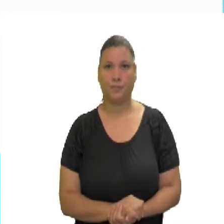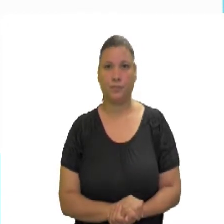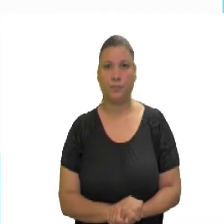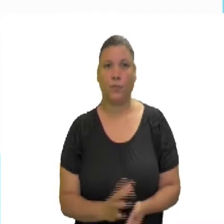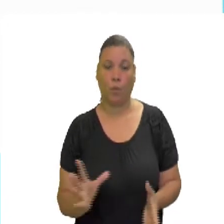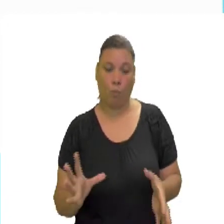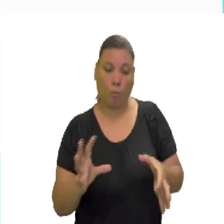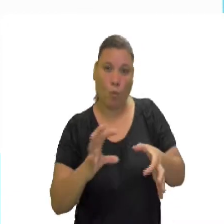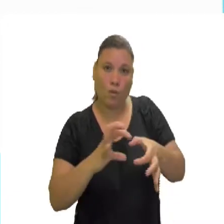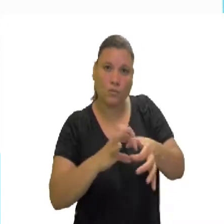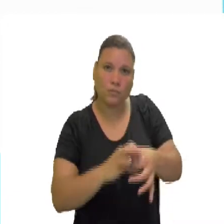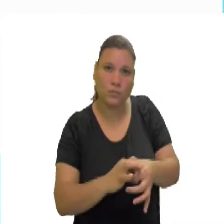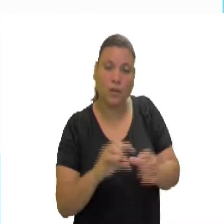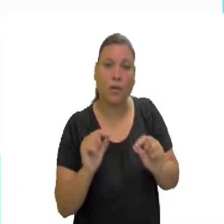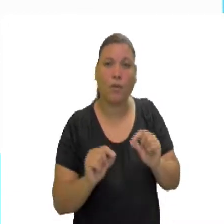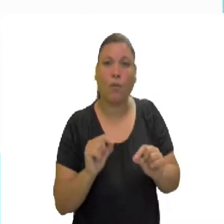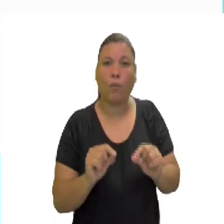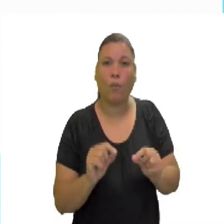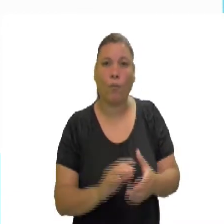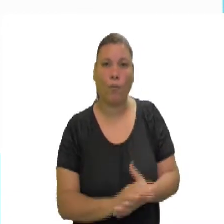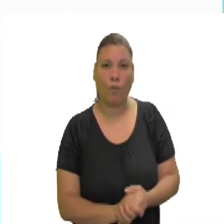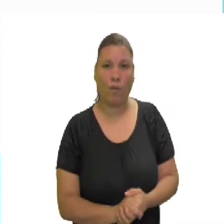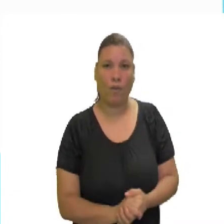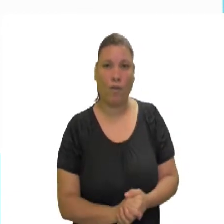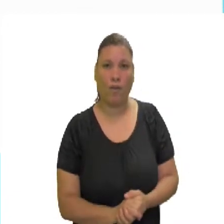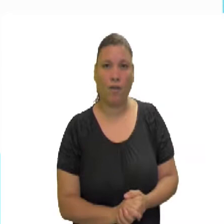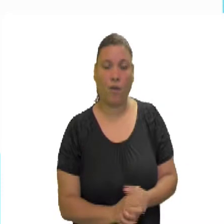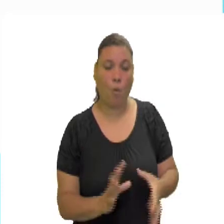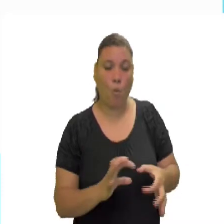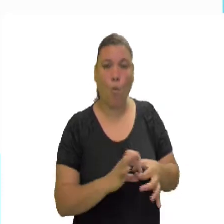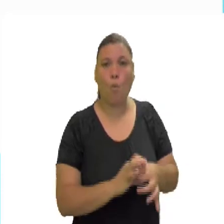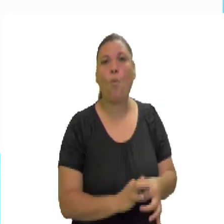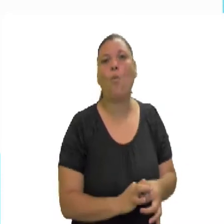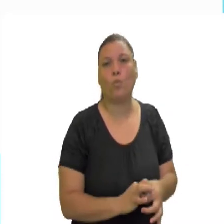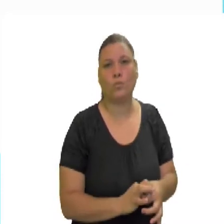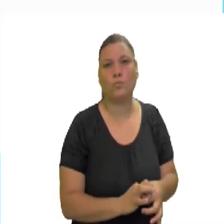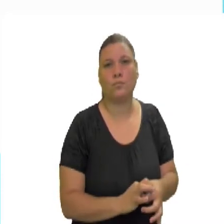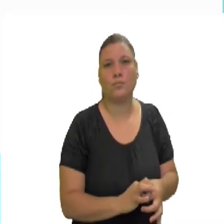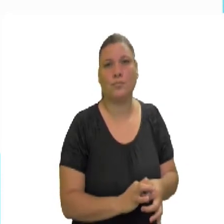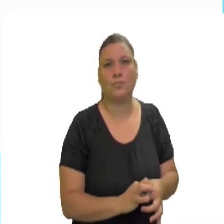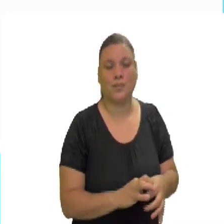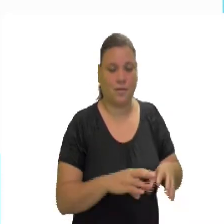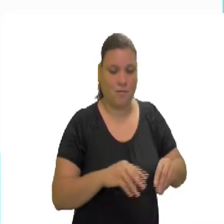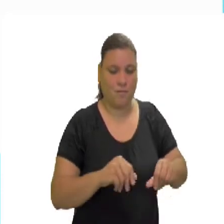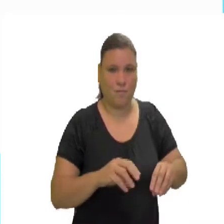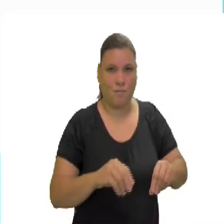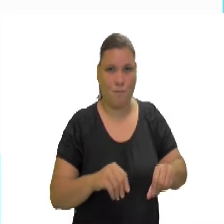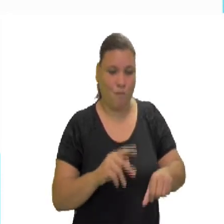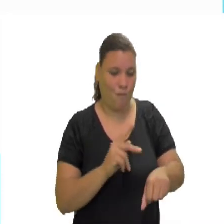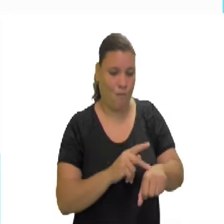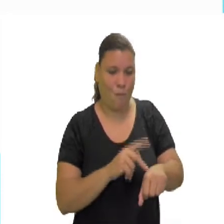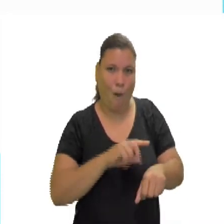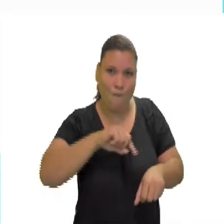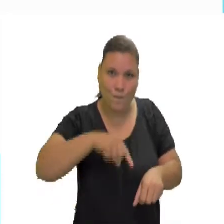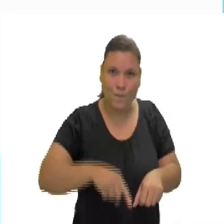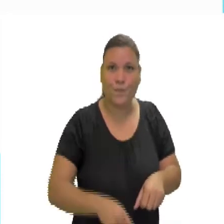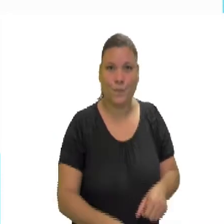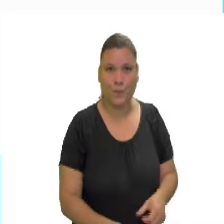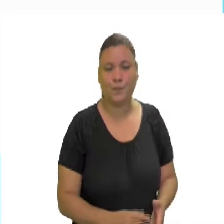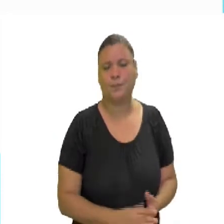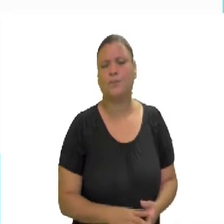mineração e exclusividade de utilização. O que acontece? Com a chegada da questão do